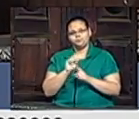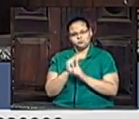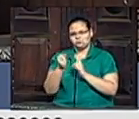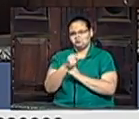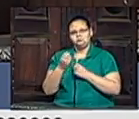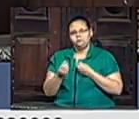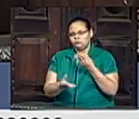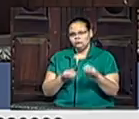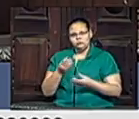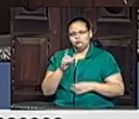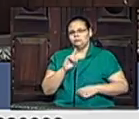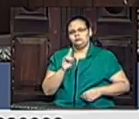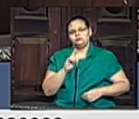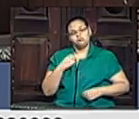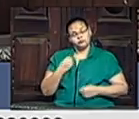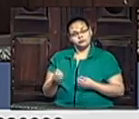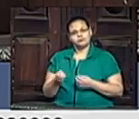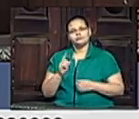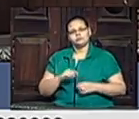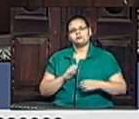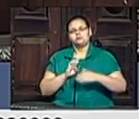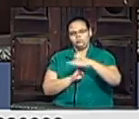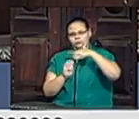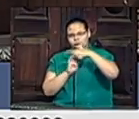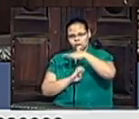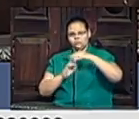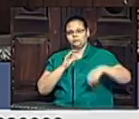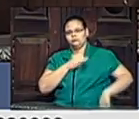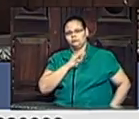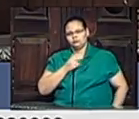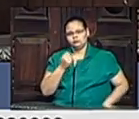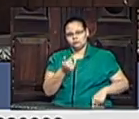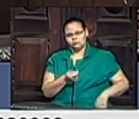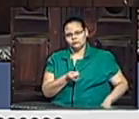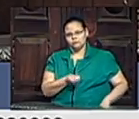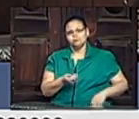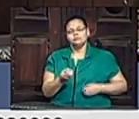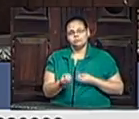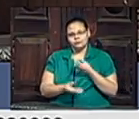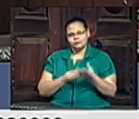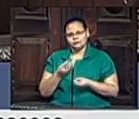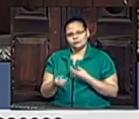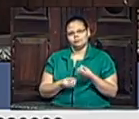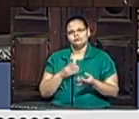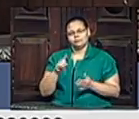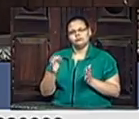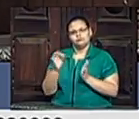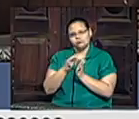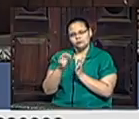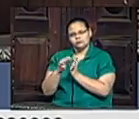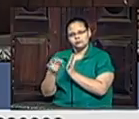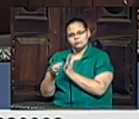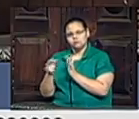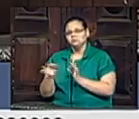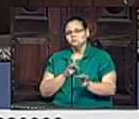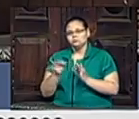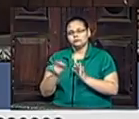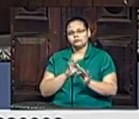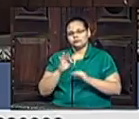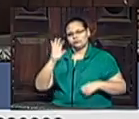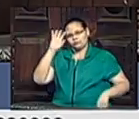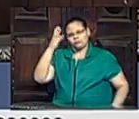que recebeu benefício econômico, isenção fiscal. Nós conseguimos as assinaturas no projeto de resolução e no projeto